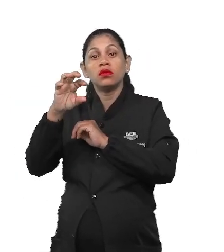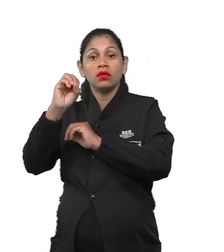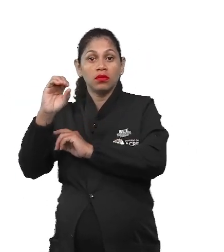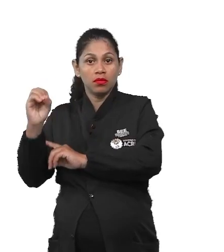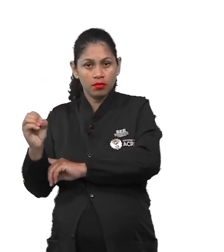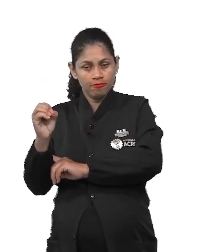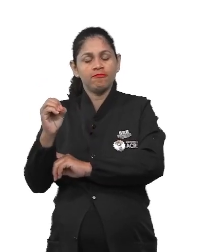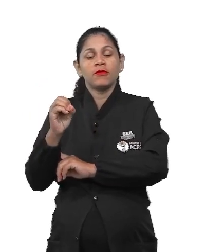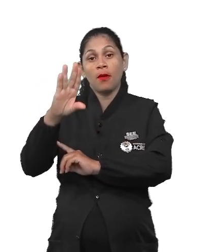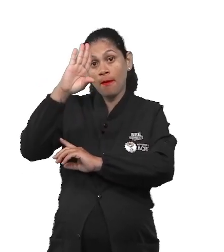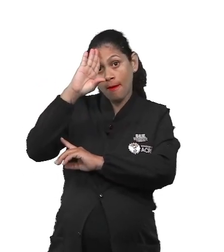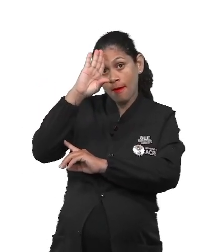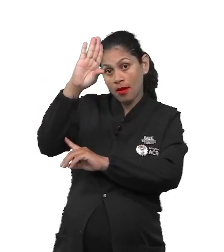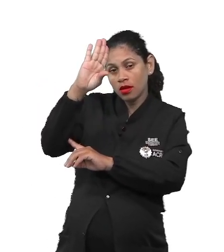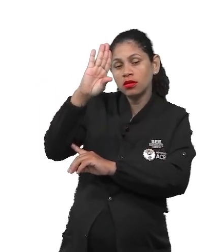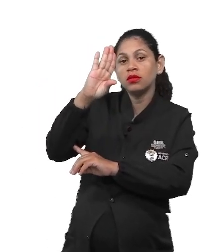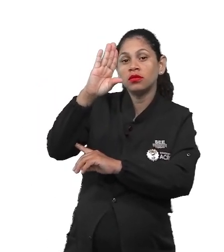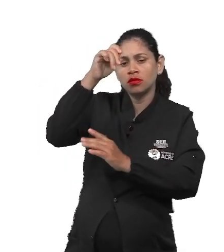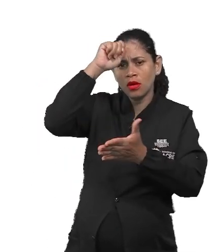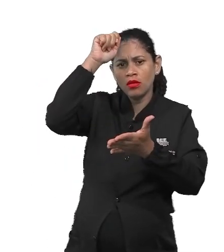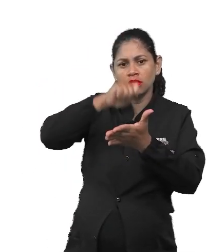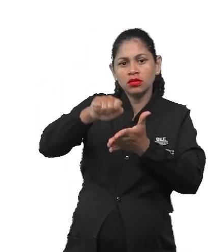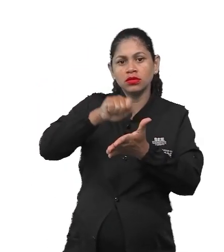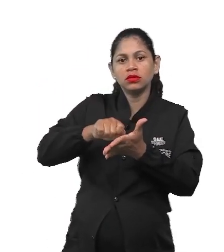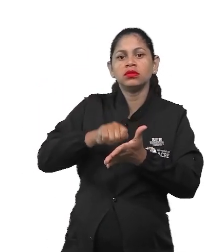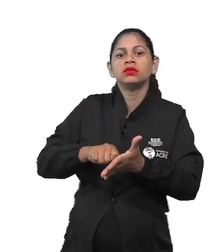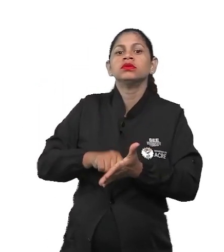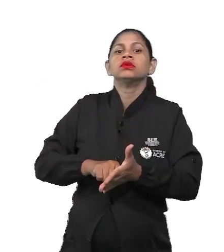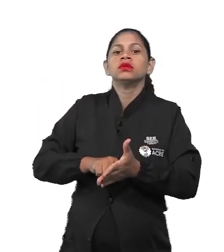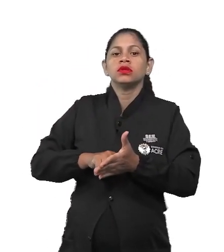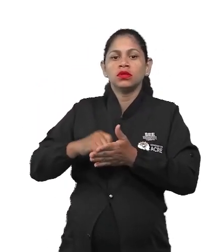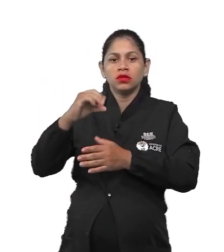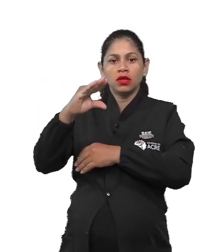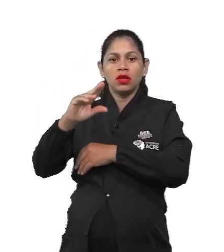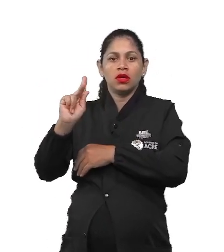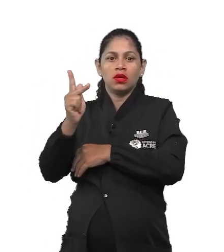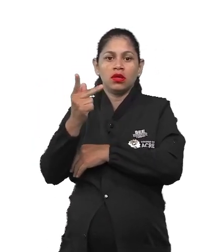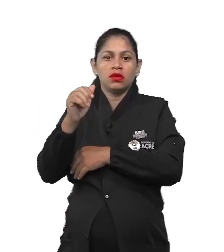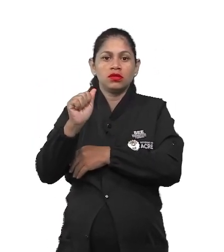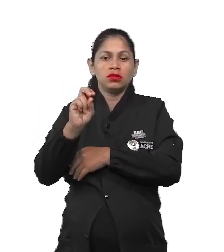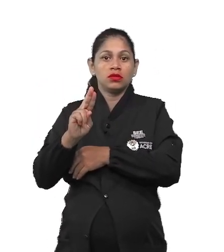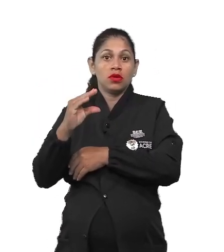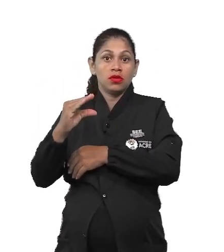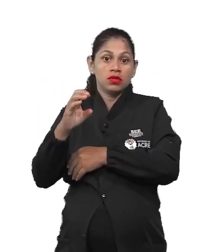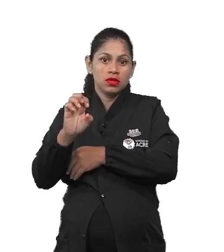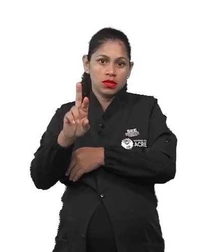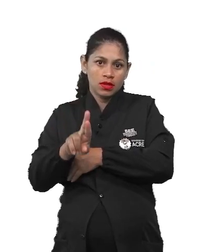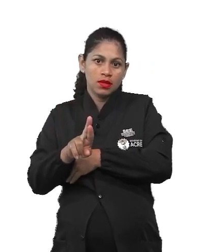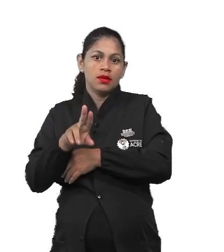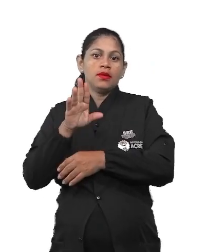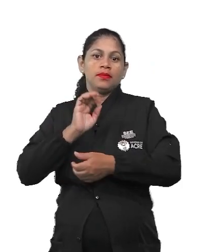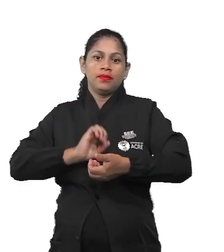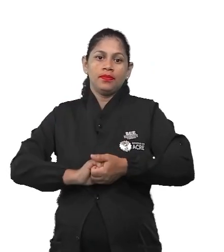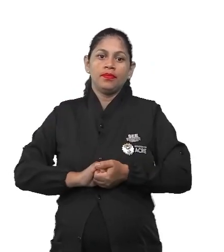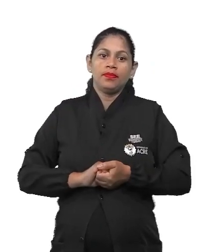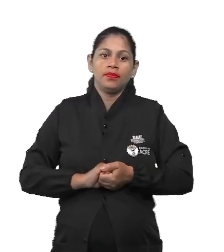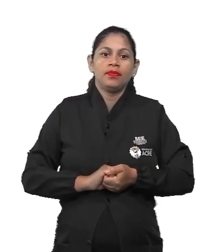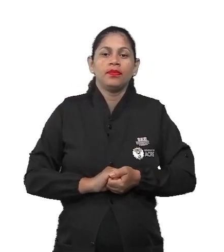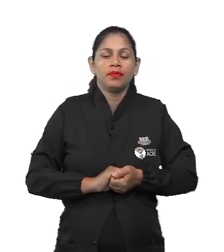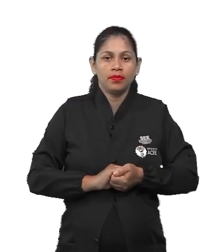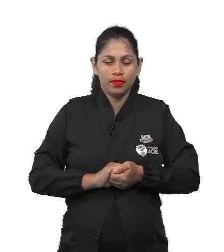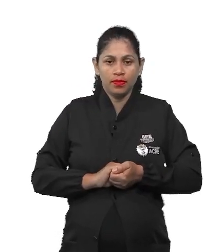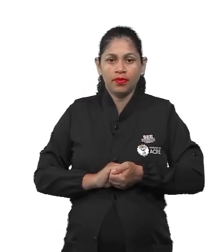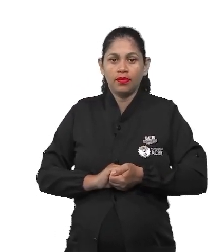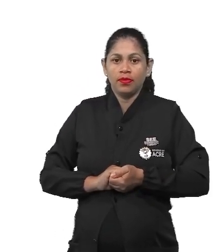dessa época é Geoffrey Chaucer, que é muito conhecido pela sua obra The Canterbury Tales, ou Os Contos